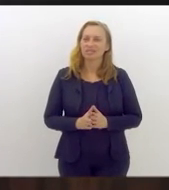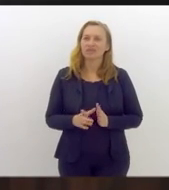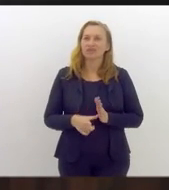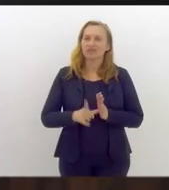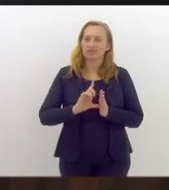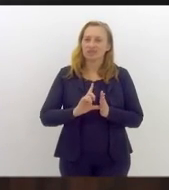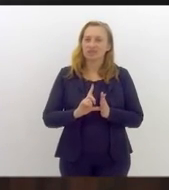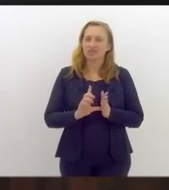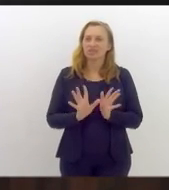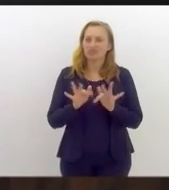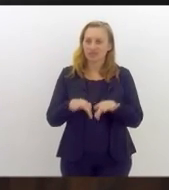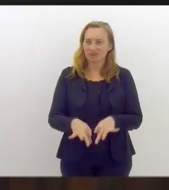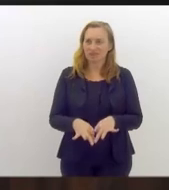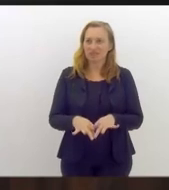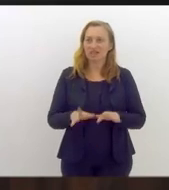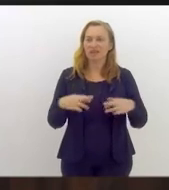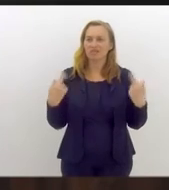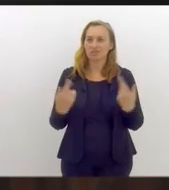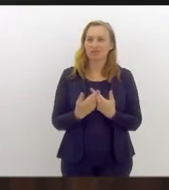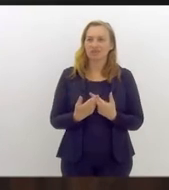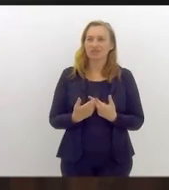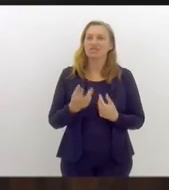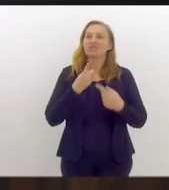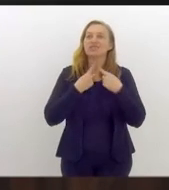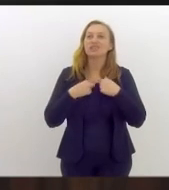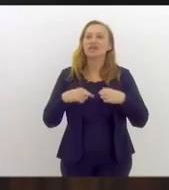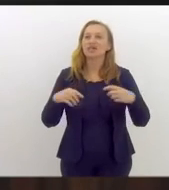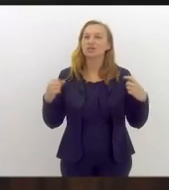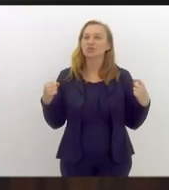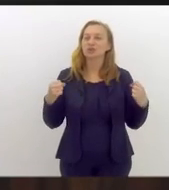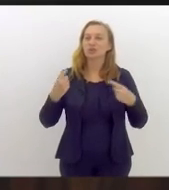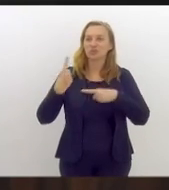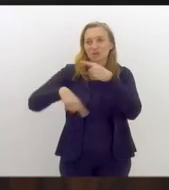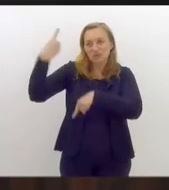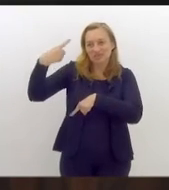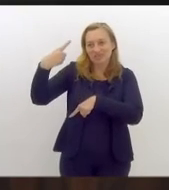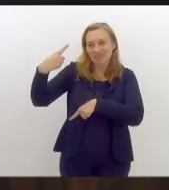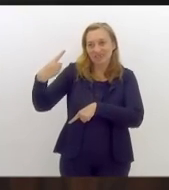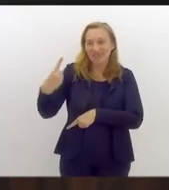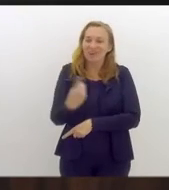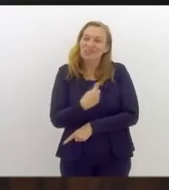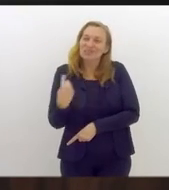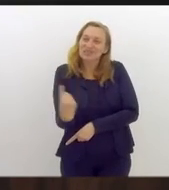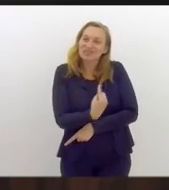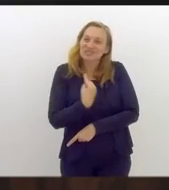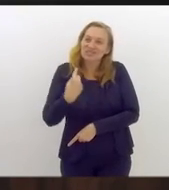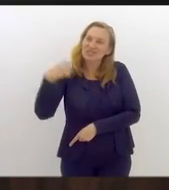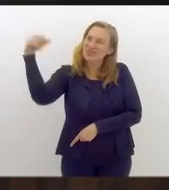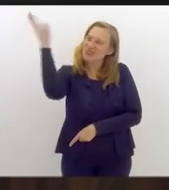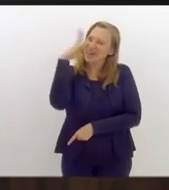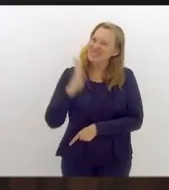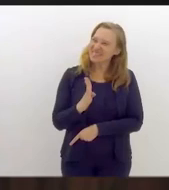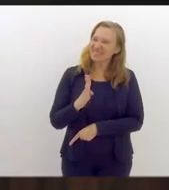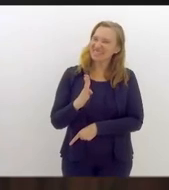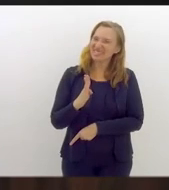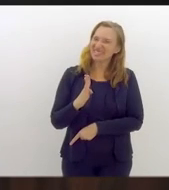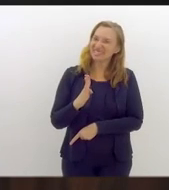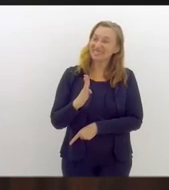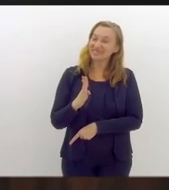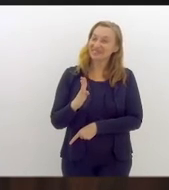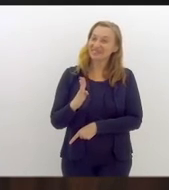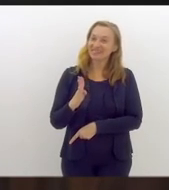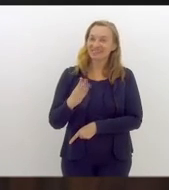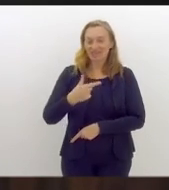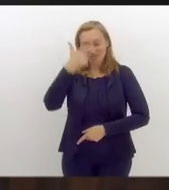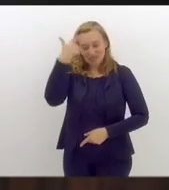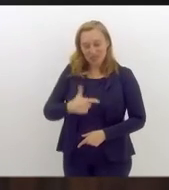antes de declarar encerrada a sessão, desejo sucesso ao nosso querido Brasil, como